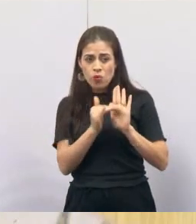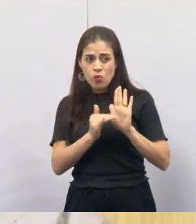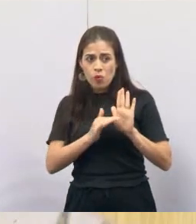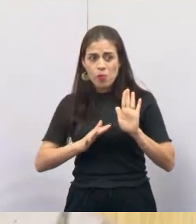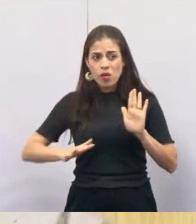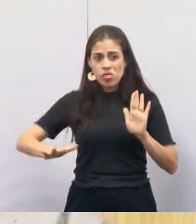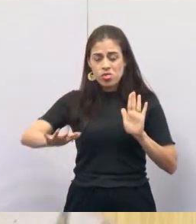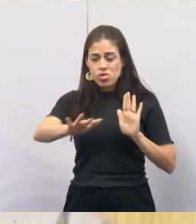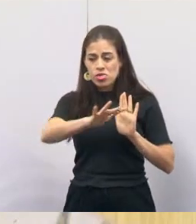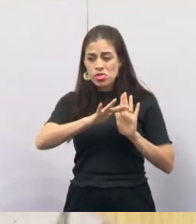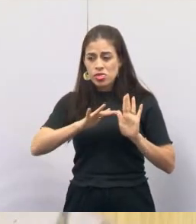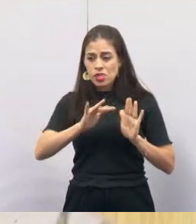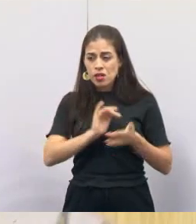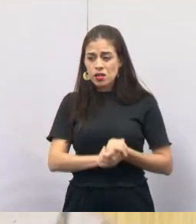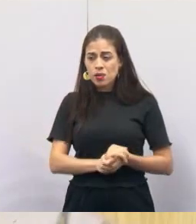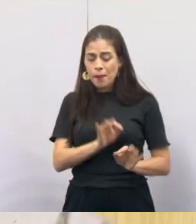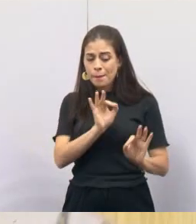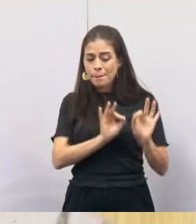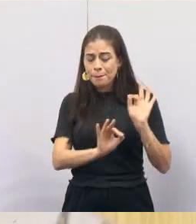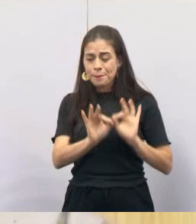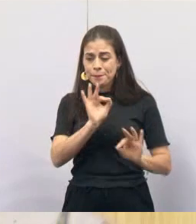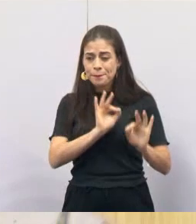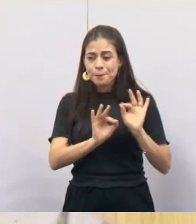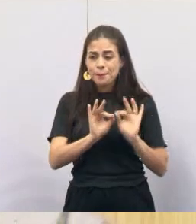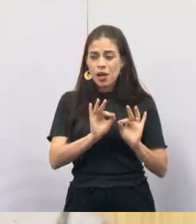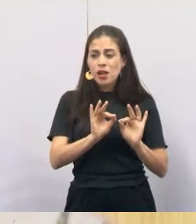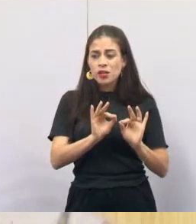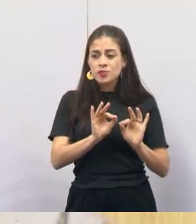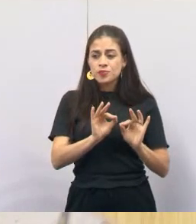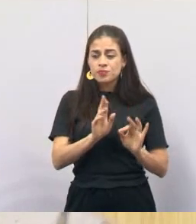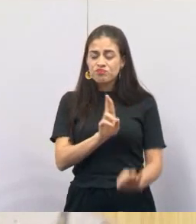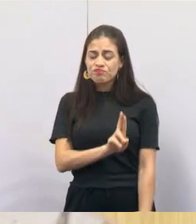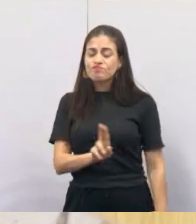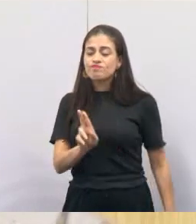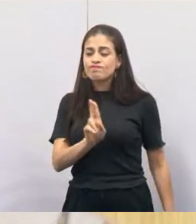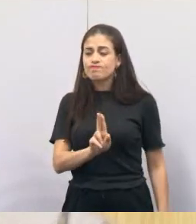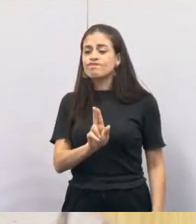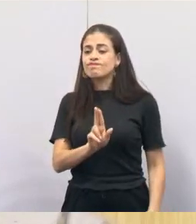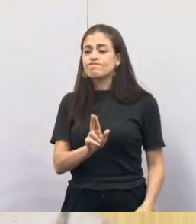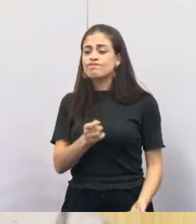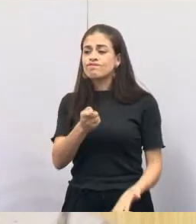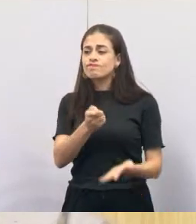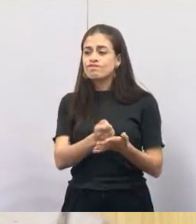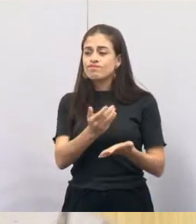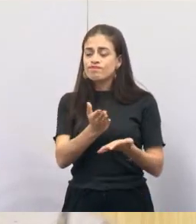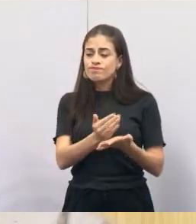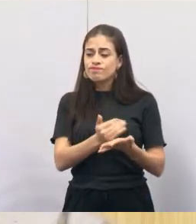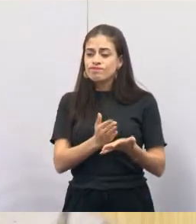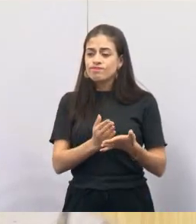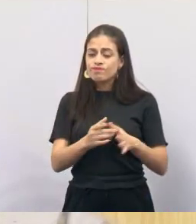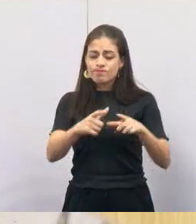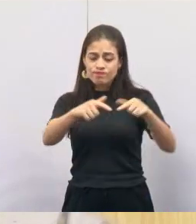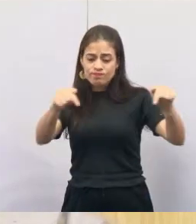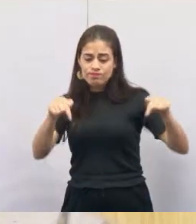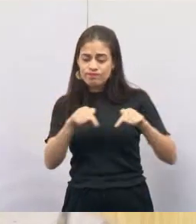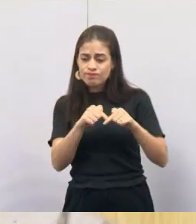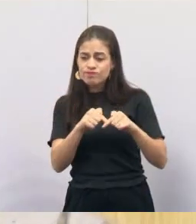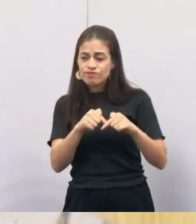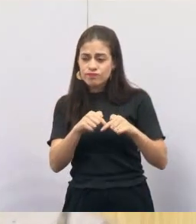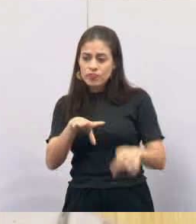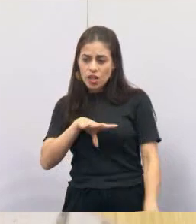territorial, mediante planejamento e controle do uso, do parcelamento e da ocupação do solo